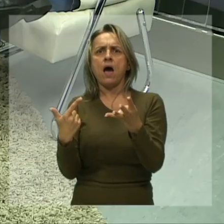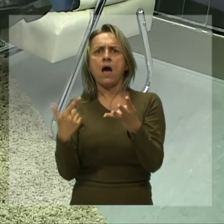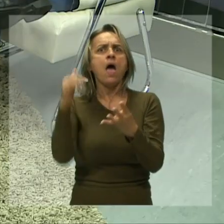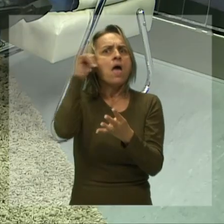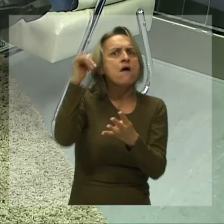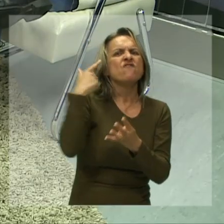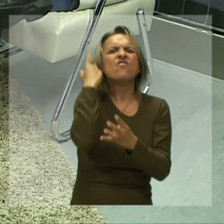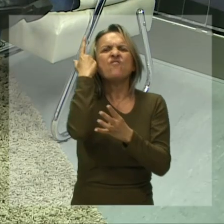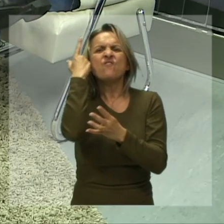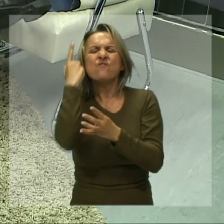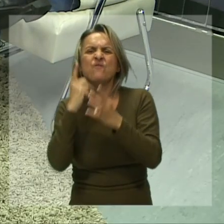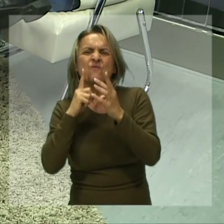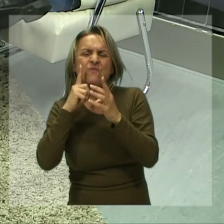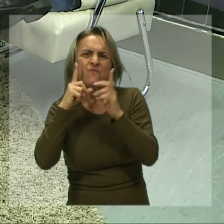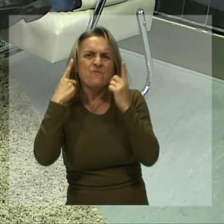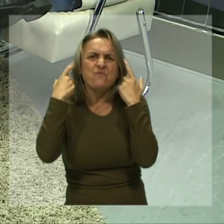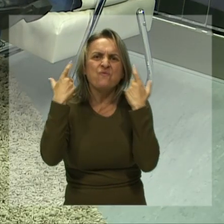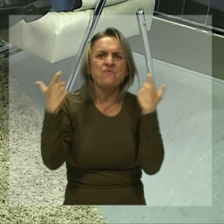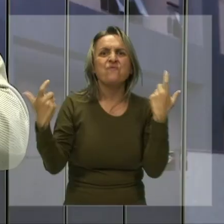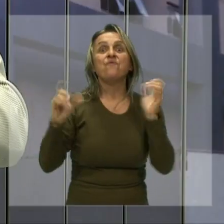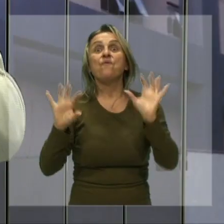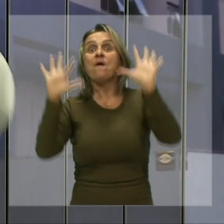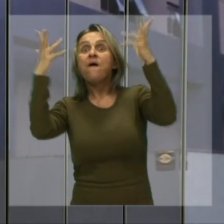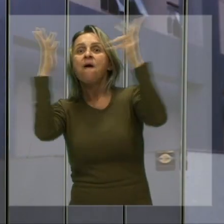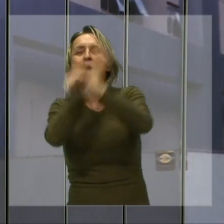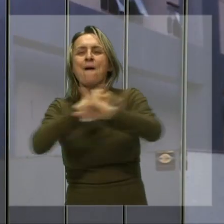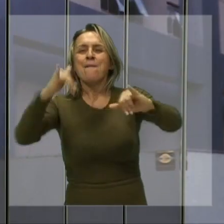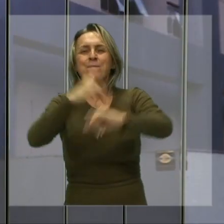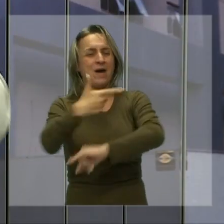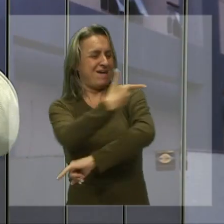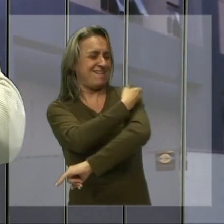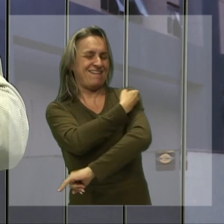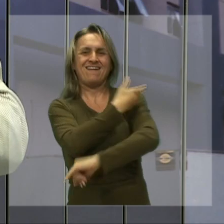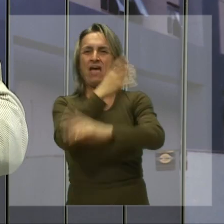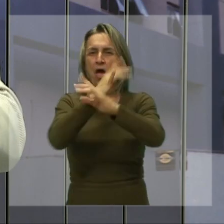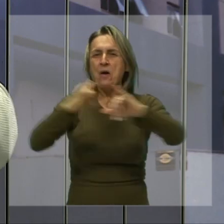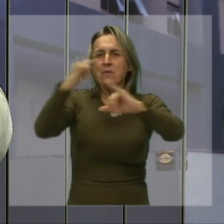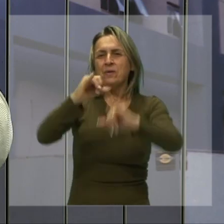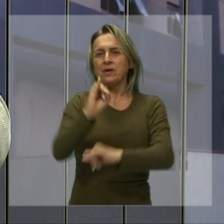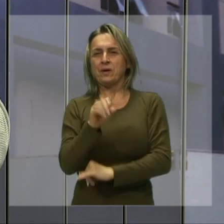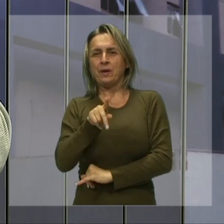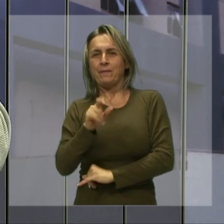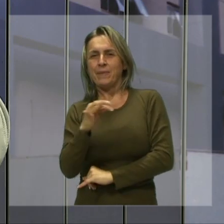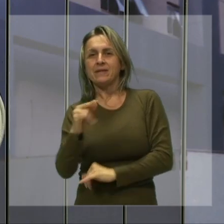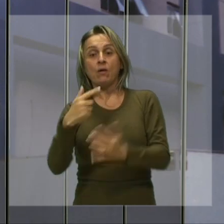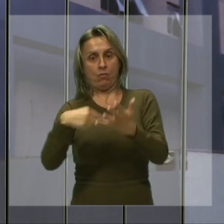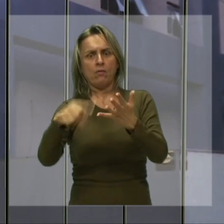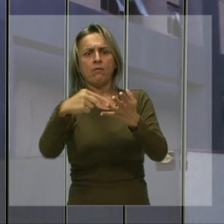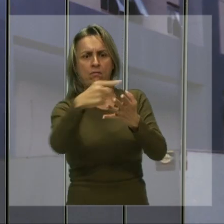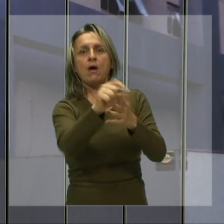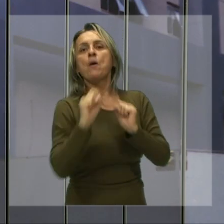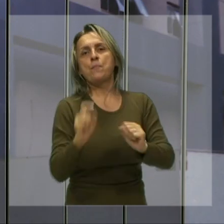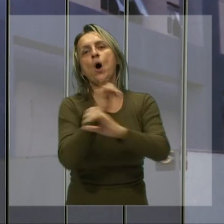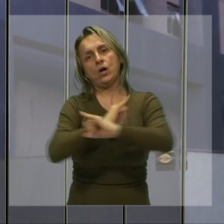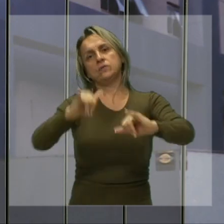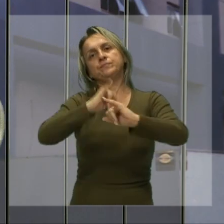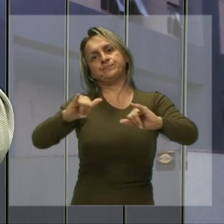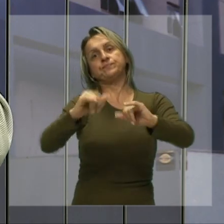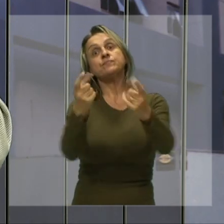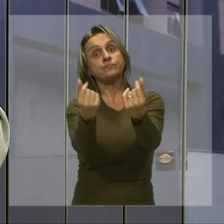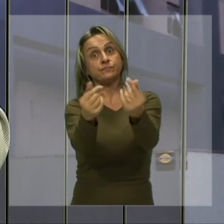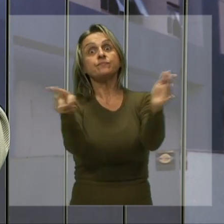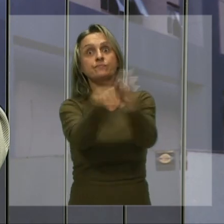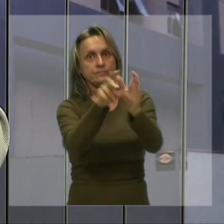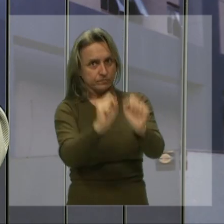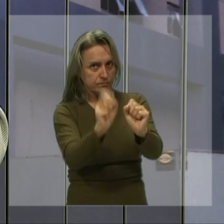o próximo, também. Divulgação de eventos, de campanhas de vacinação, de campanhas de IPTU e etc. Inclusive, entendeu? Então, o dinheiro da publicidade é